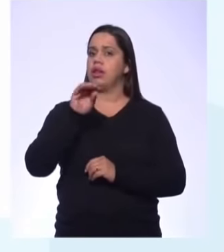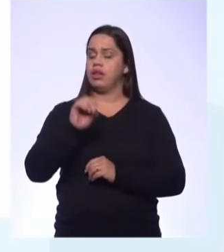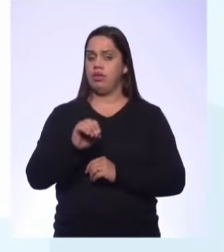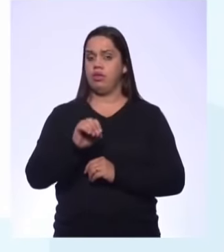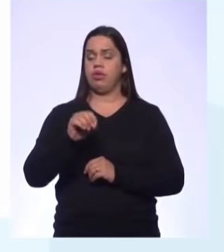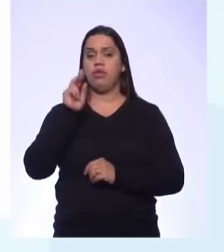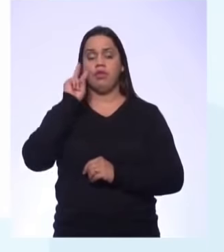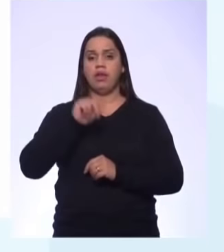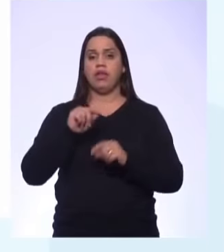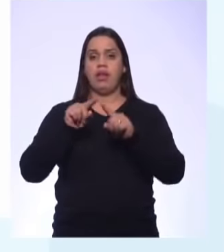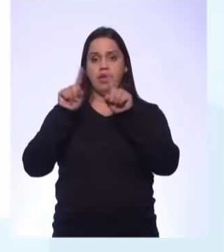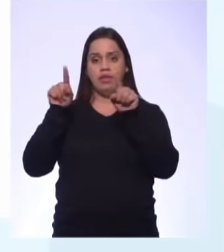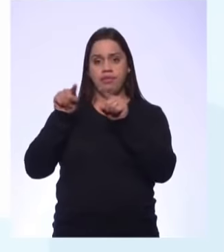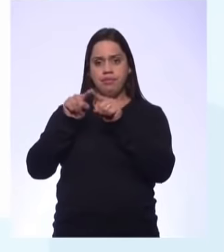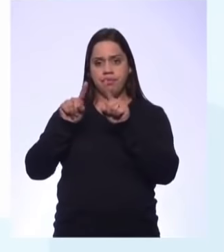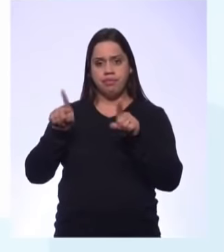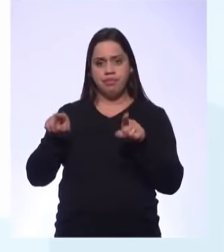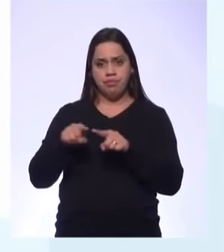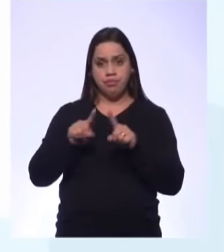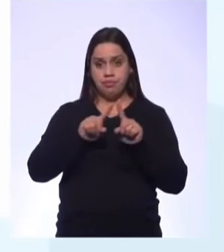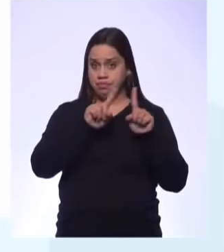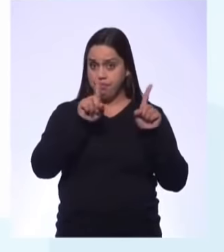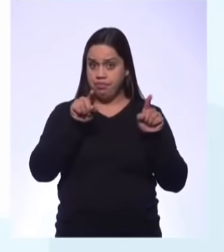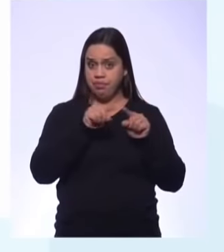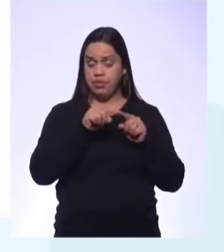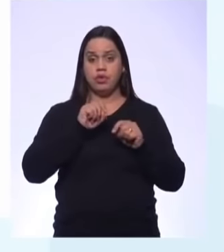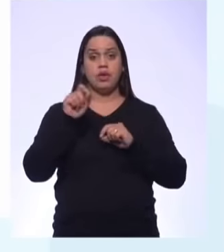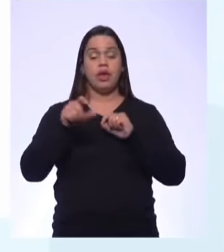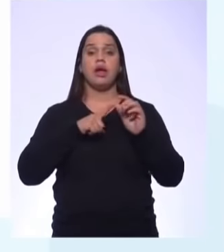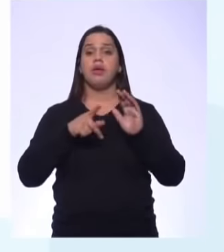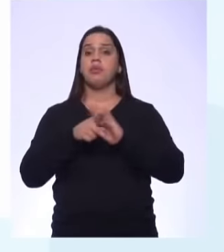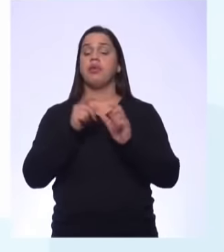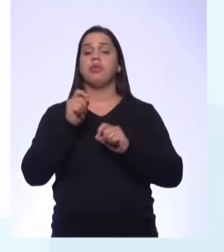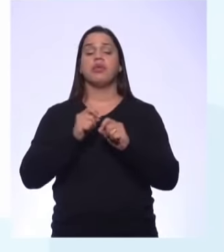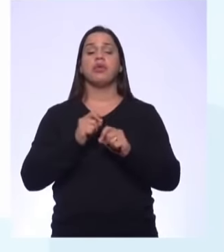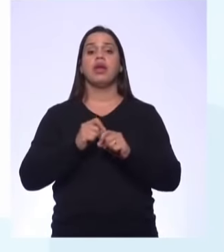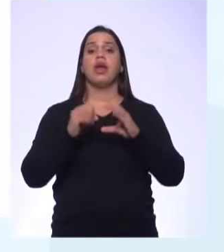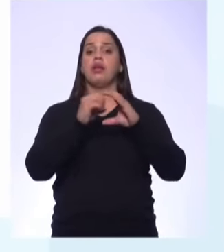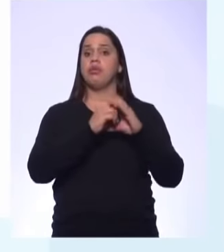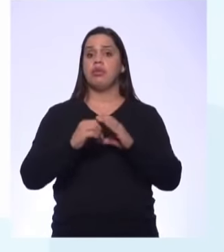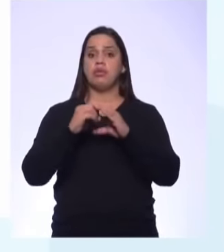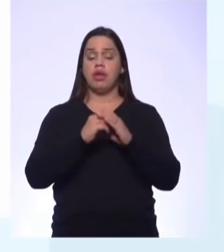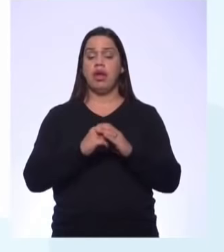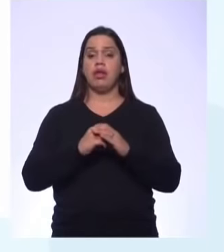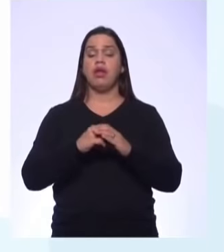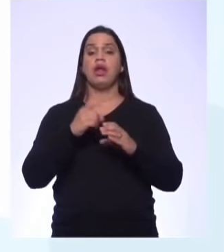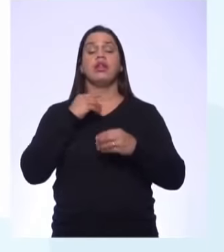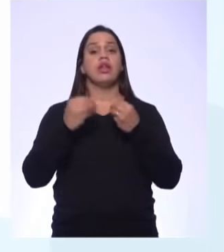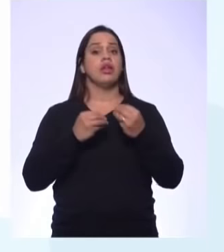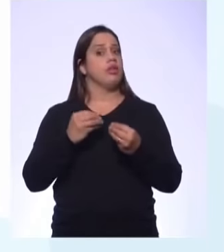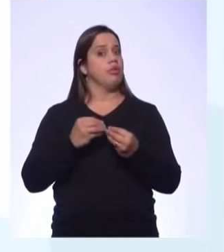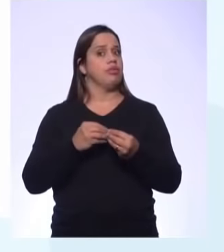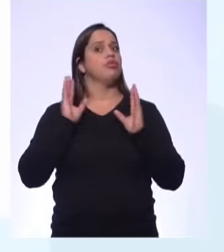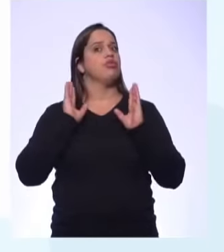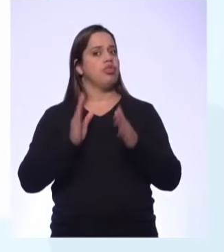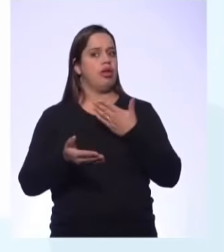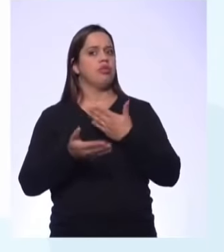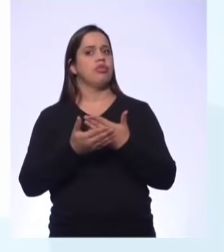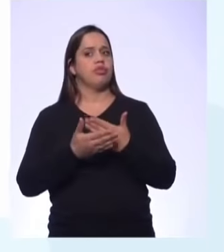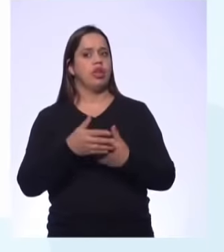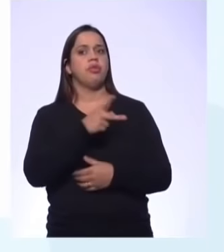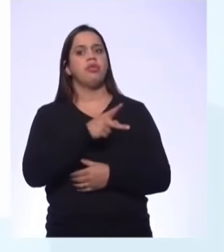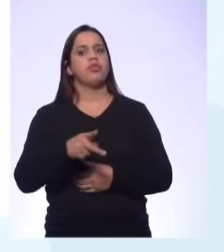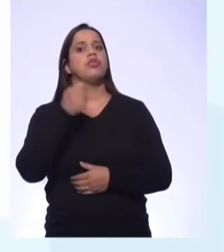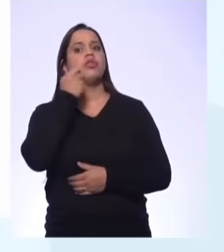ali aquela imagem. Aquela imagem é de uma célula. A célula é composta... Olha, nós estudamos, o professor